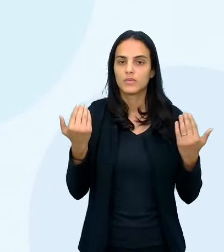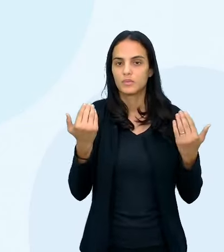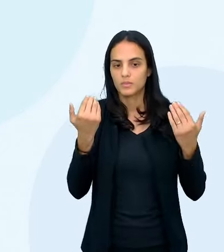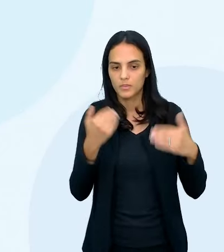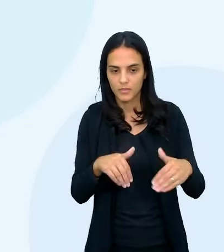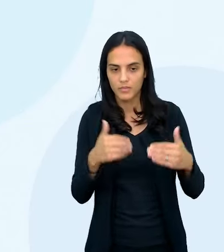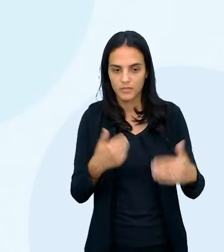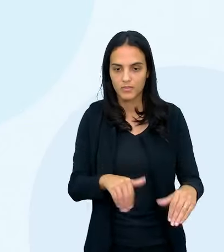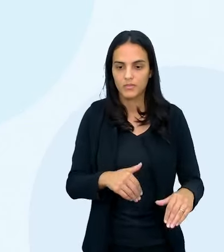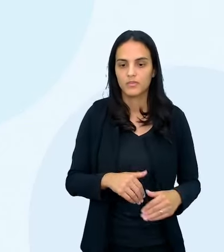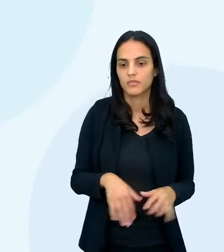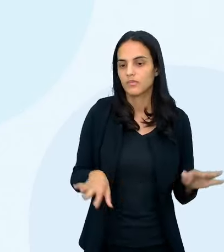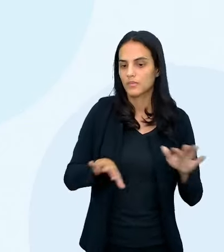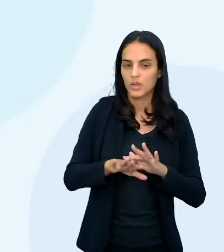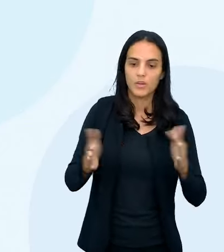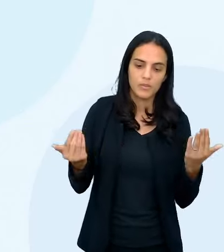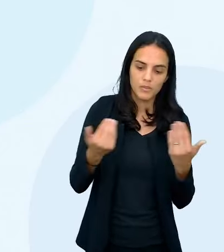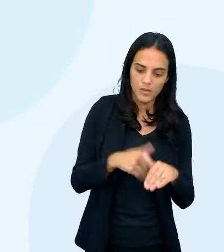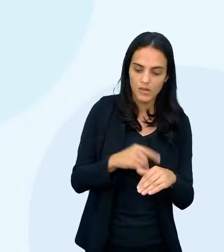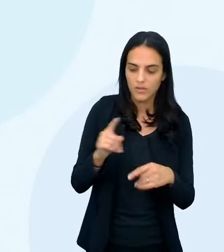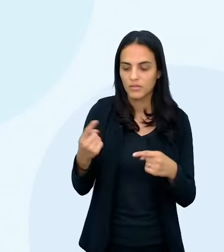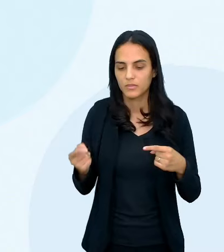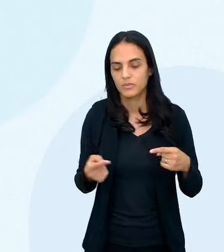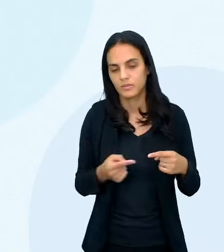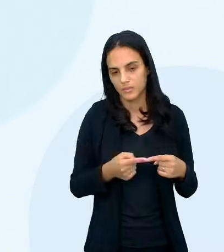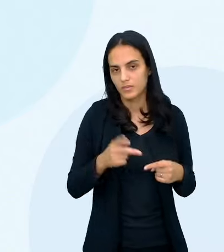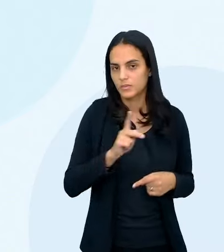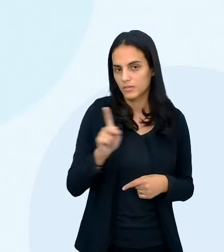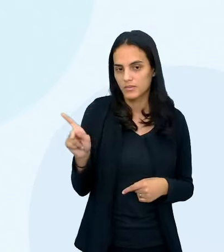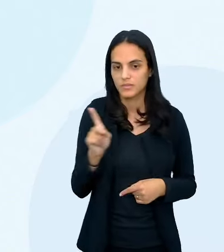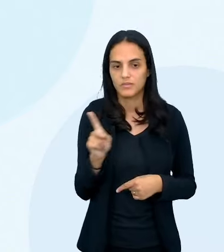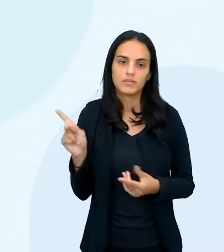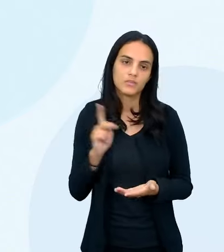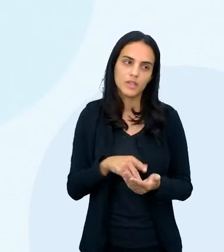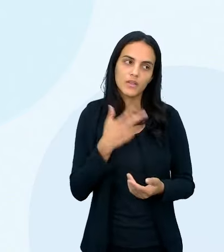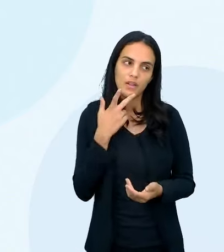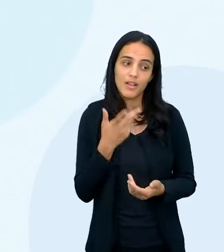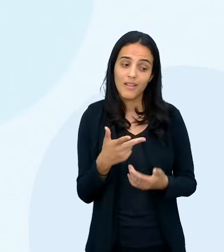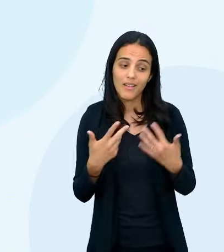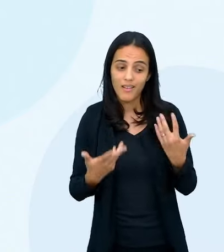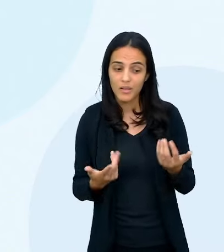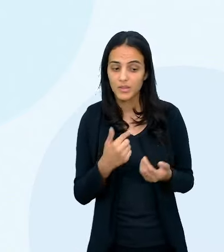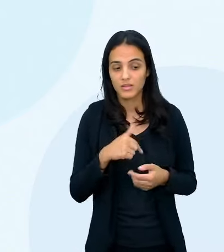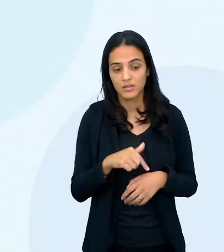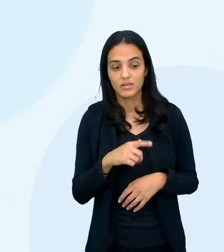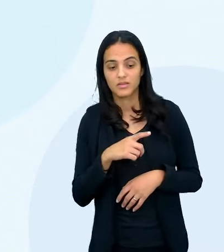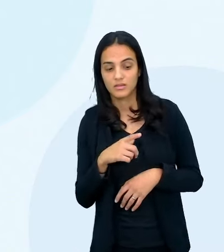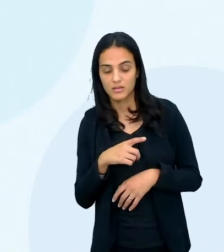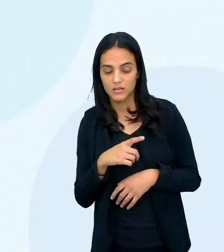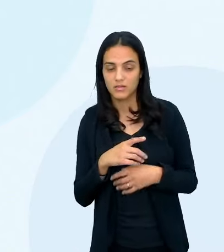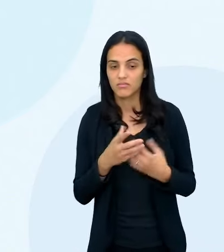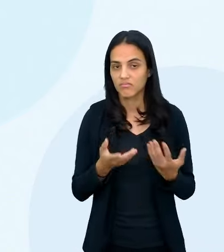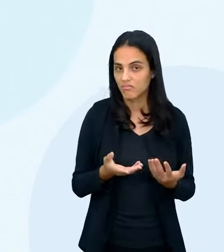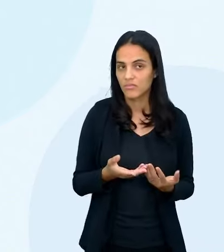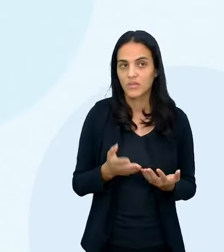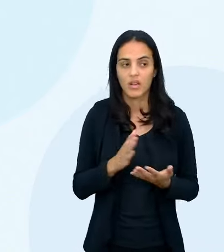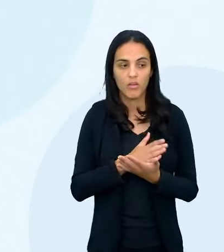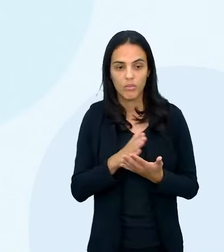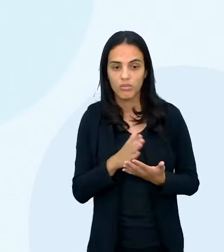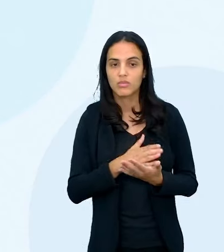Prova objetiva, aquela né? prova objetiva, né? E os professores, na maioria das vezes, falam, mas a gente tem, sei lá,